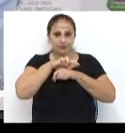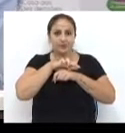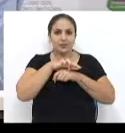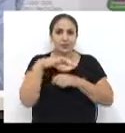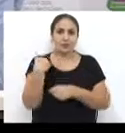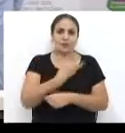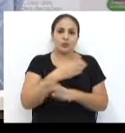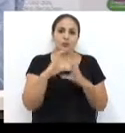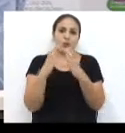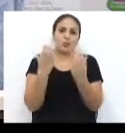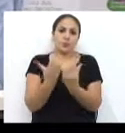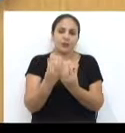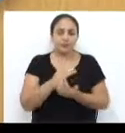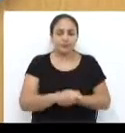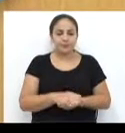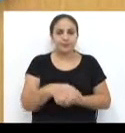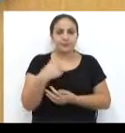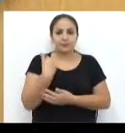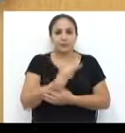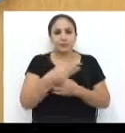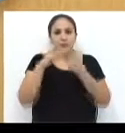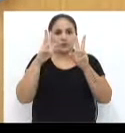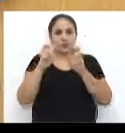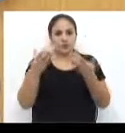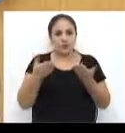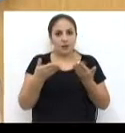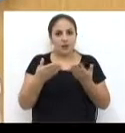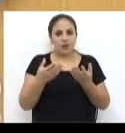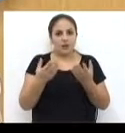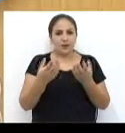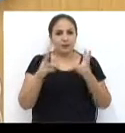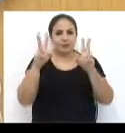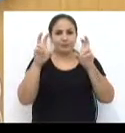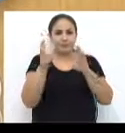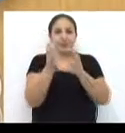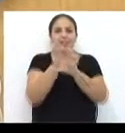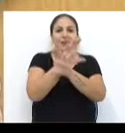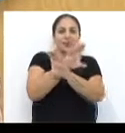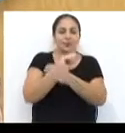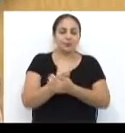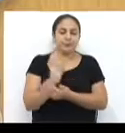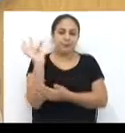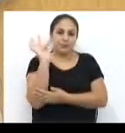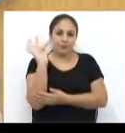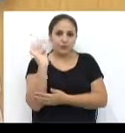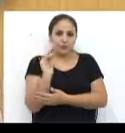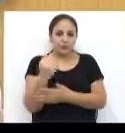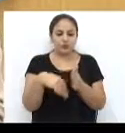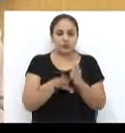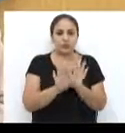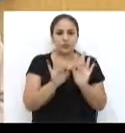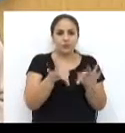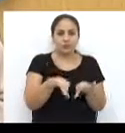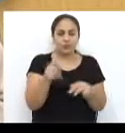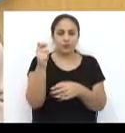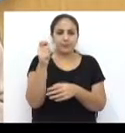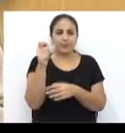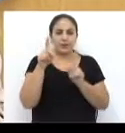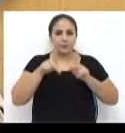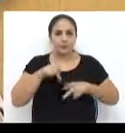segurança para a nossa comunidade. E o nosso assunto agora é a previsão do tempo. Fevereiro está chegando ao fim e os gaúchos